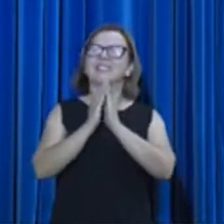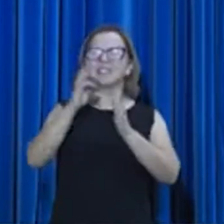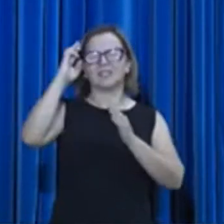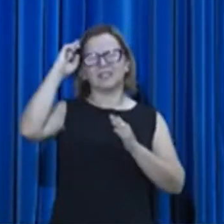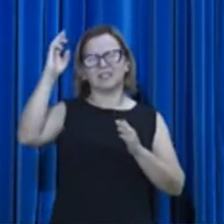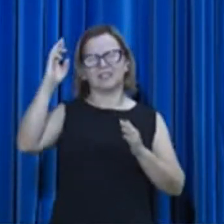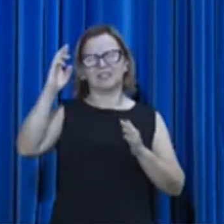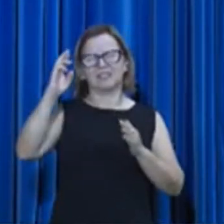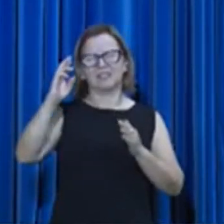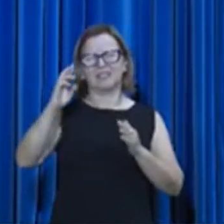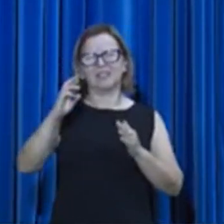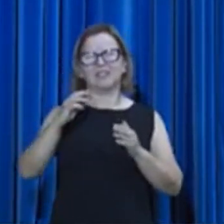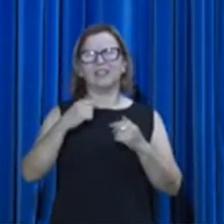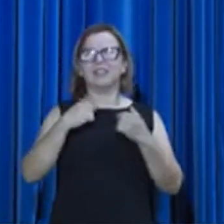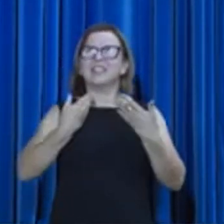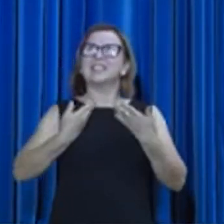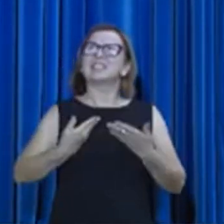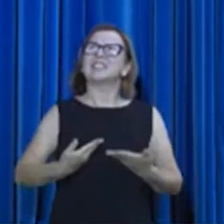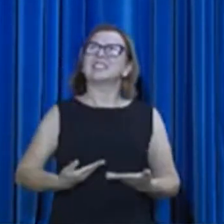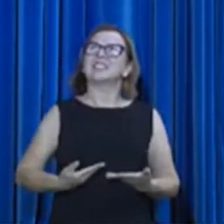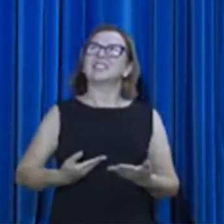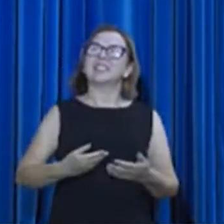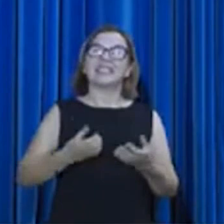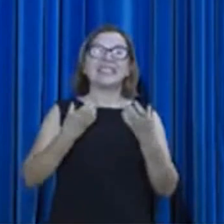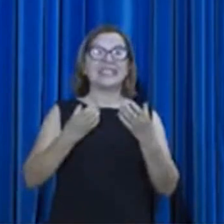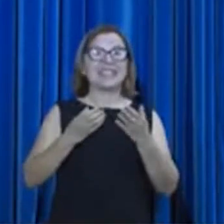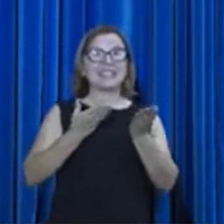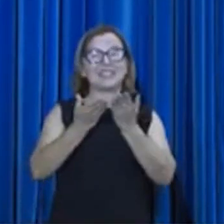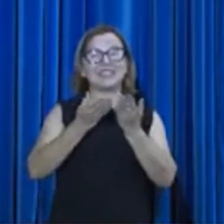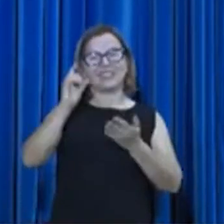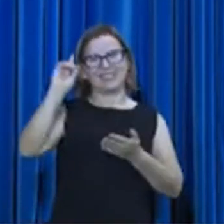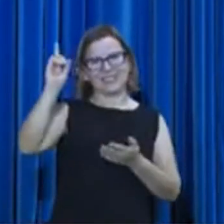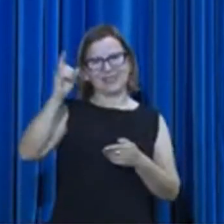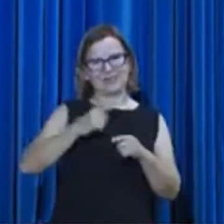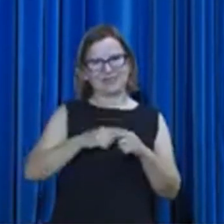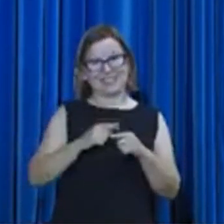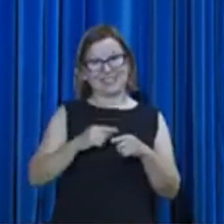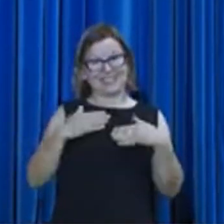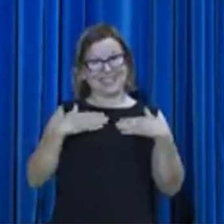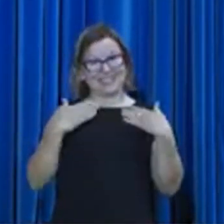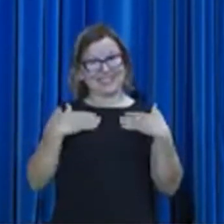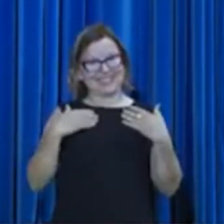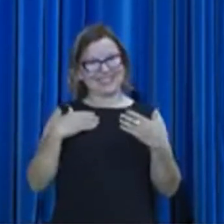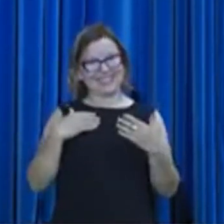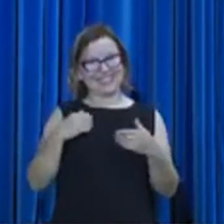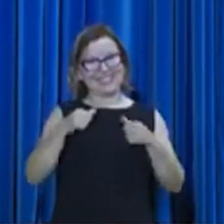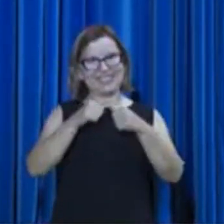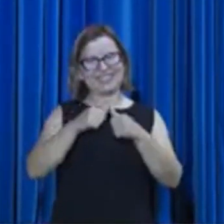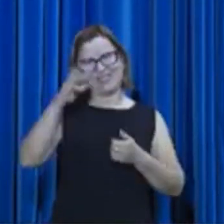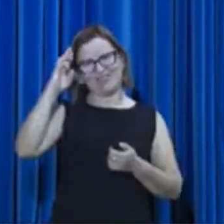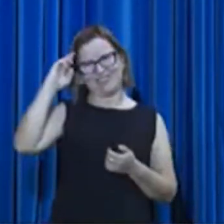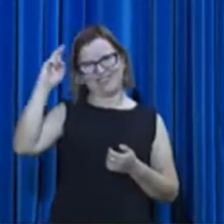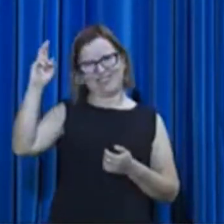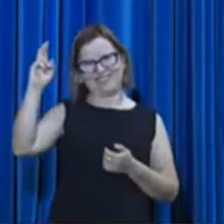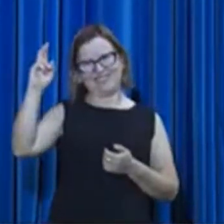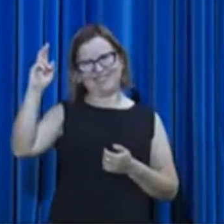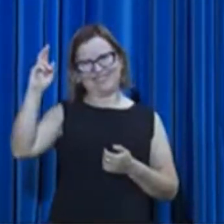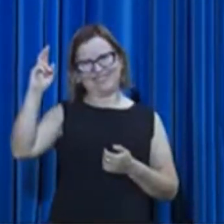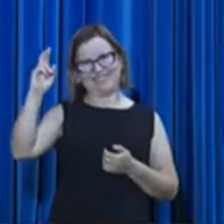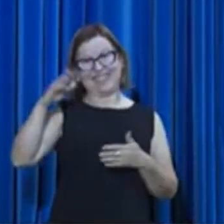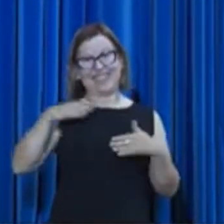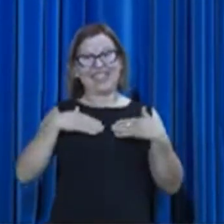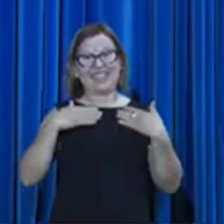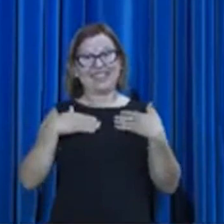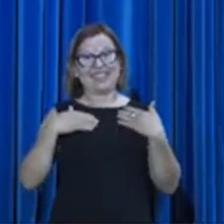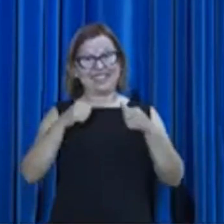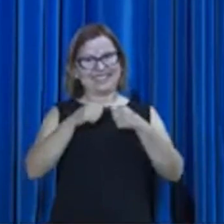aqui, Senhor, eu quero servir a Ti. Porque o contentamento dele está no Senhor. A alegria